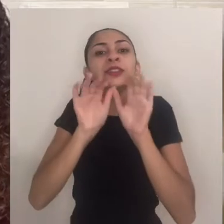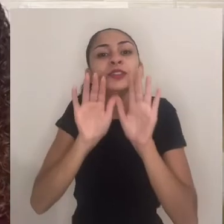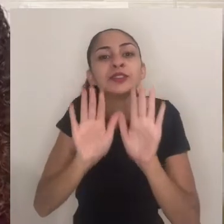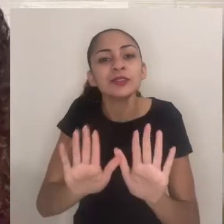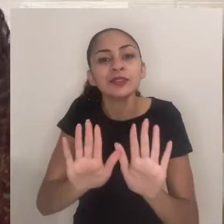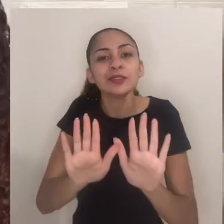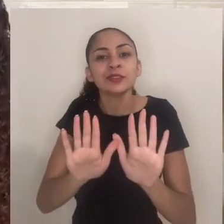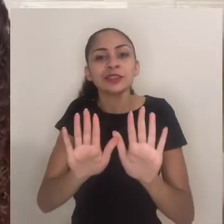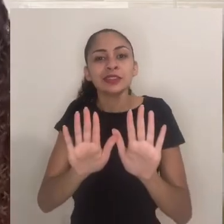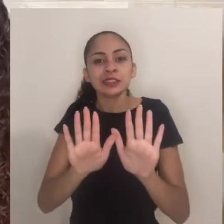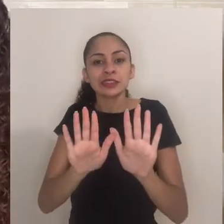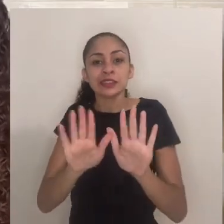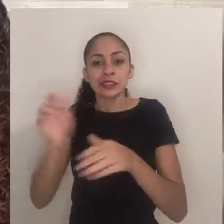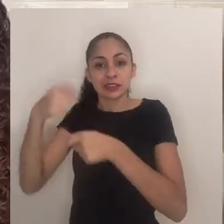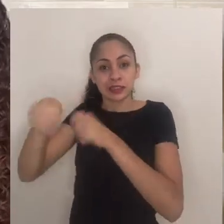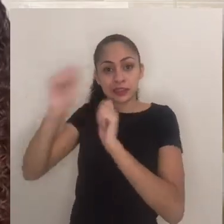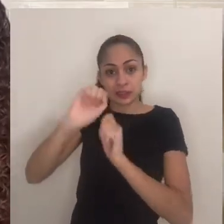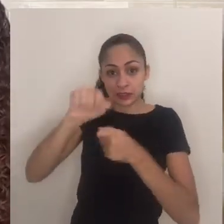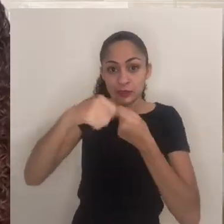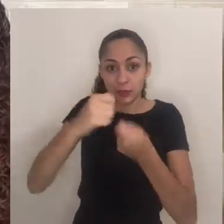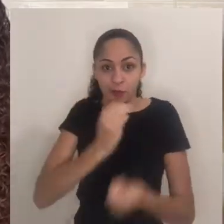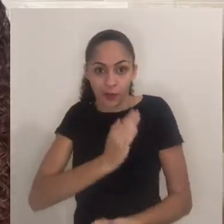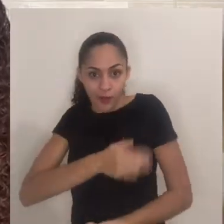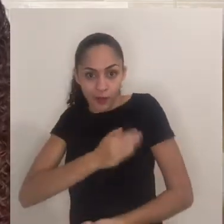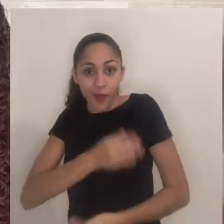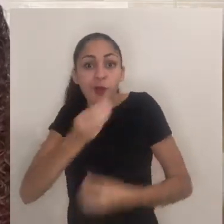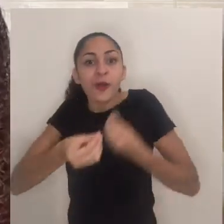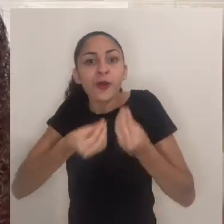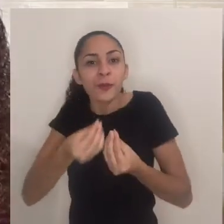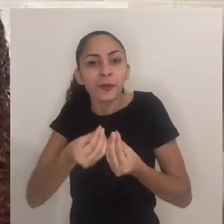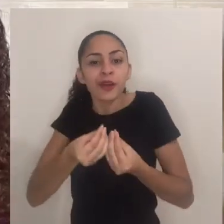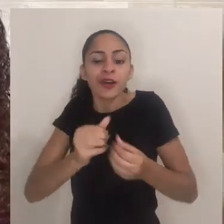Deus nos abençoe e que Ele possa nos dar um